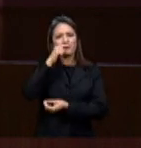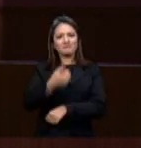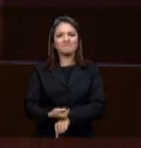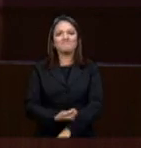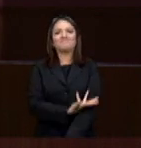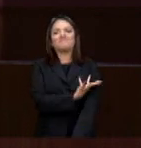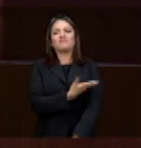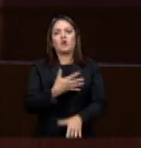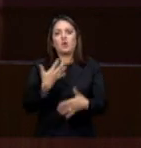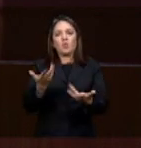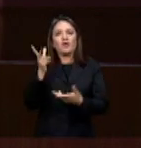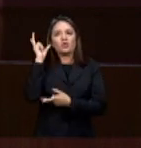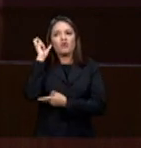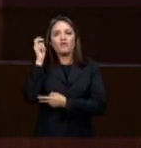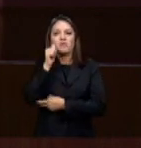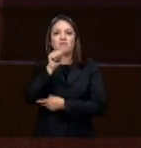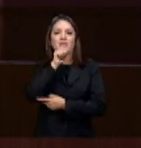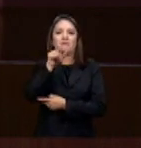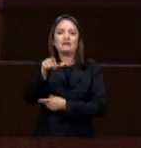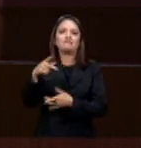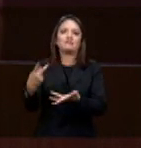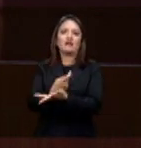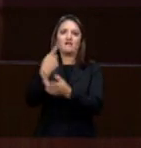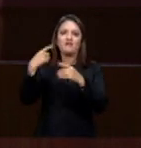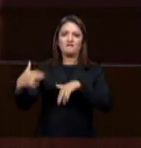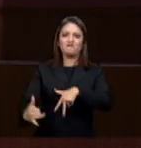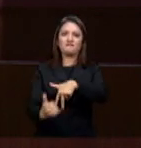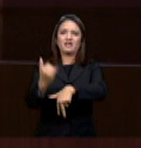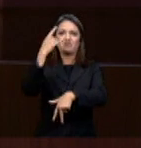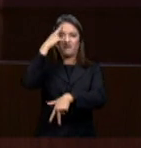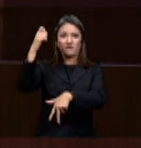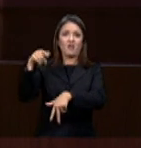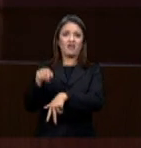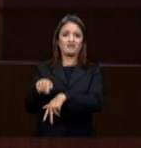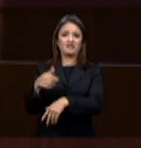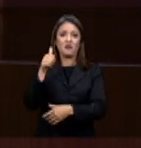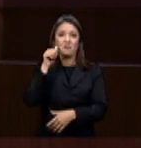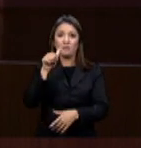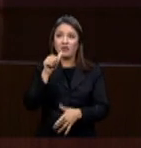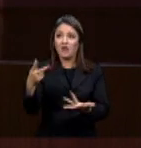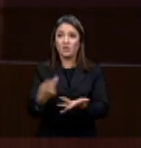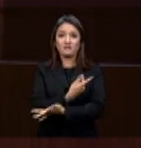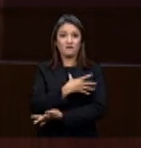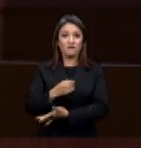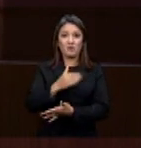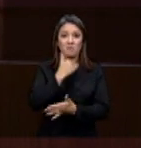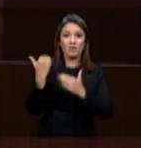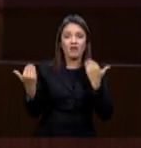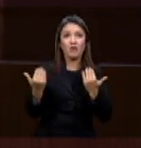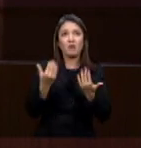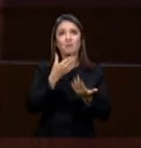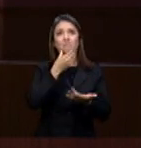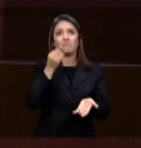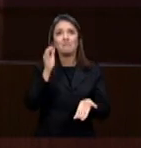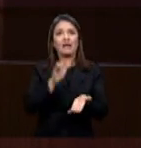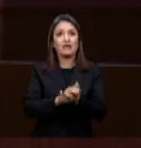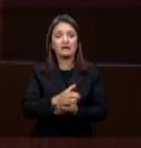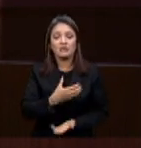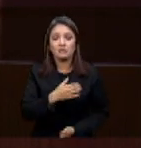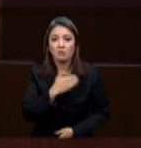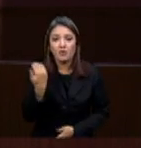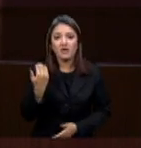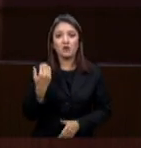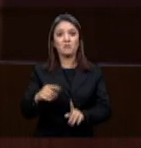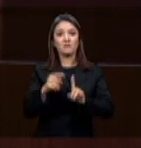ao ouvir Mães de vítimas da violência mulheres que perderam seus filhos companheiros e que